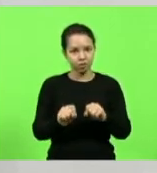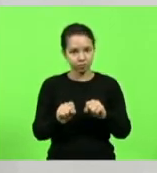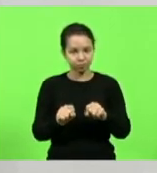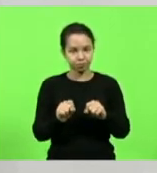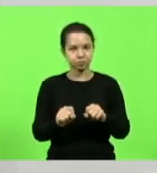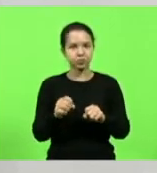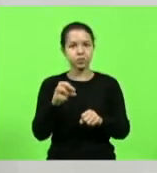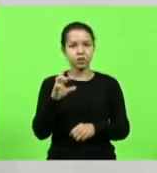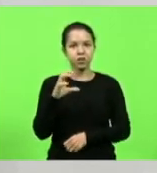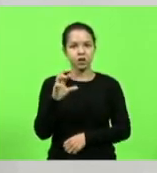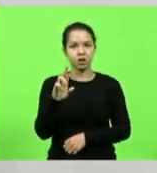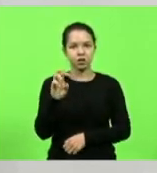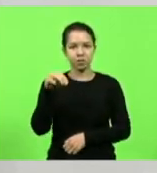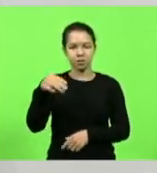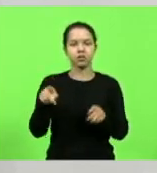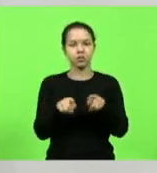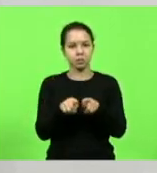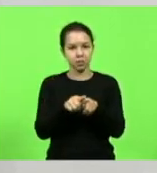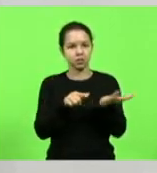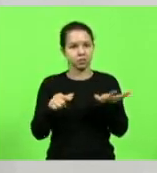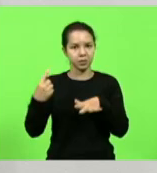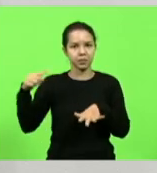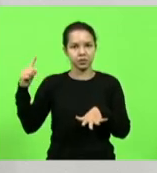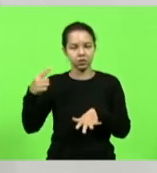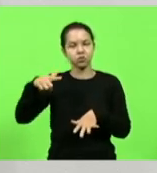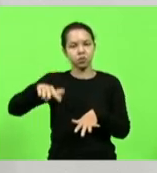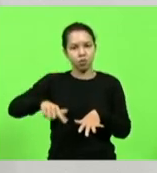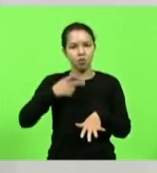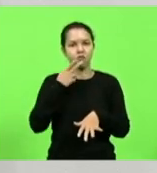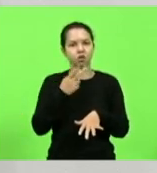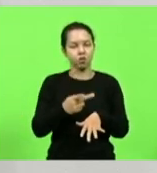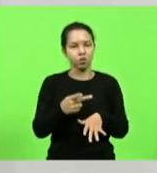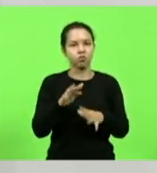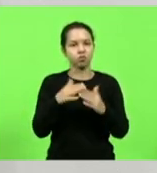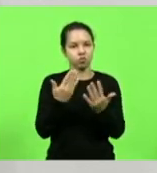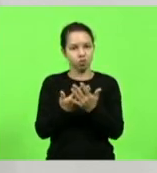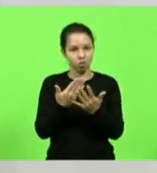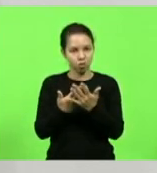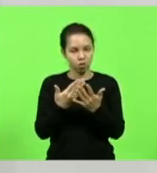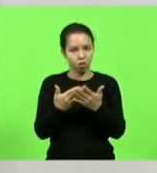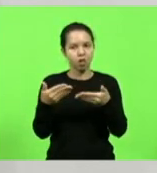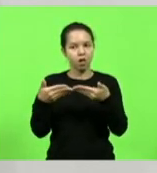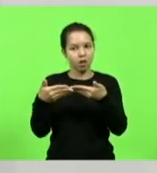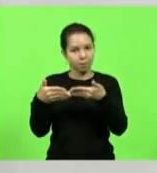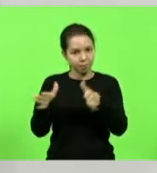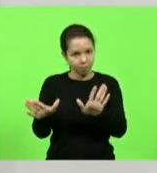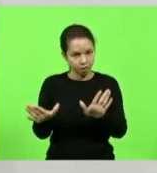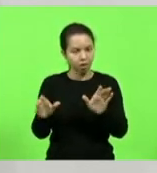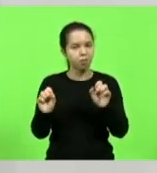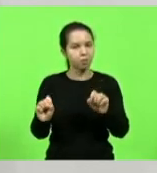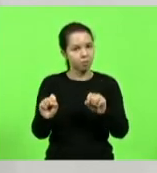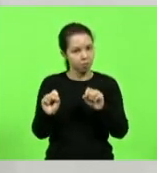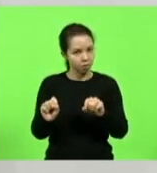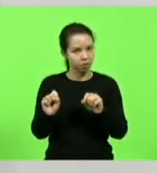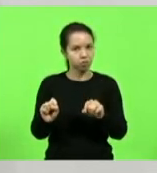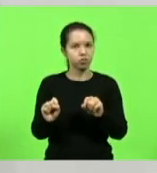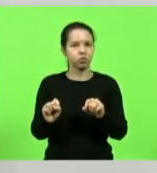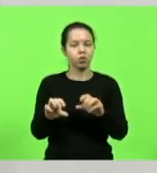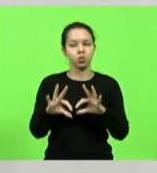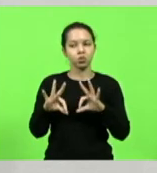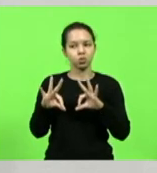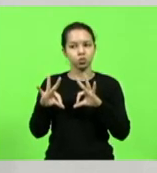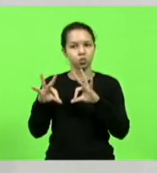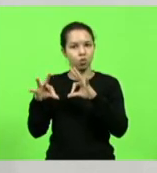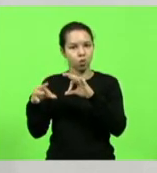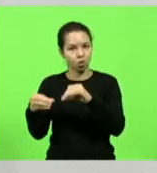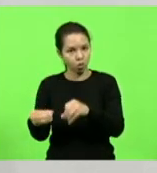semana passada, novamente falou que as escolas devem ser abertas. Todos se colocam a